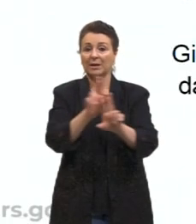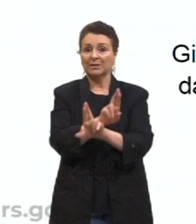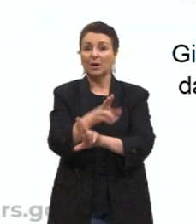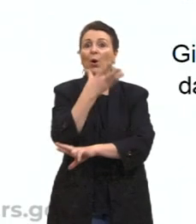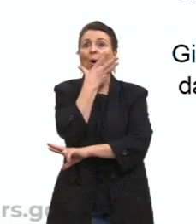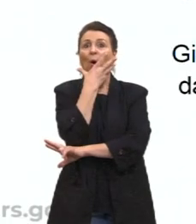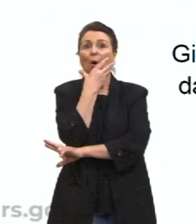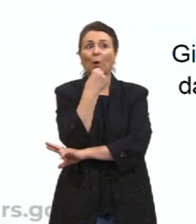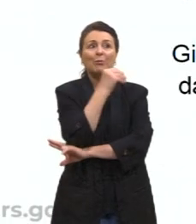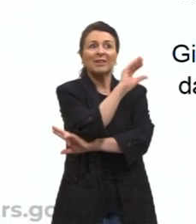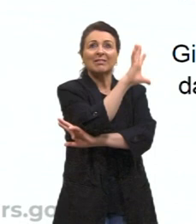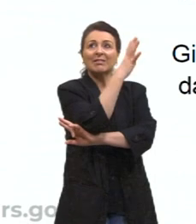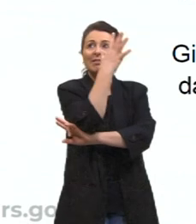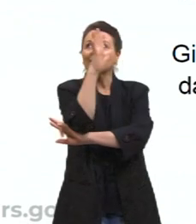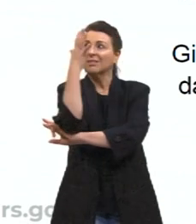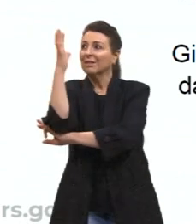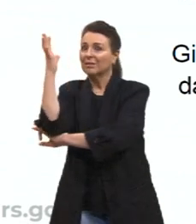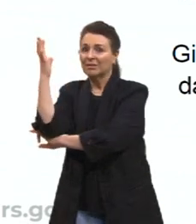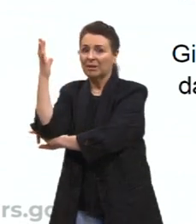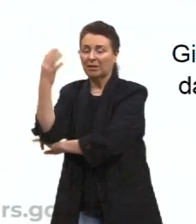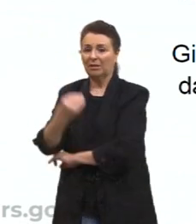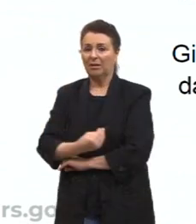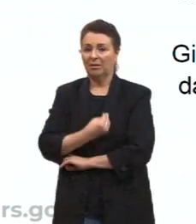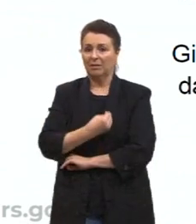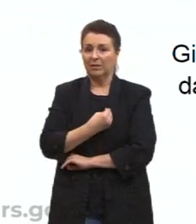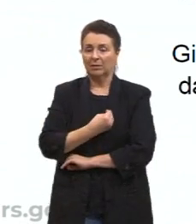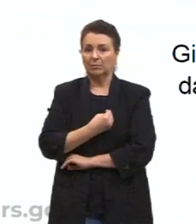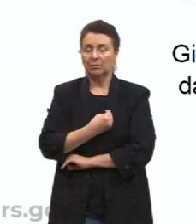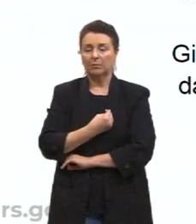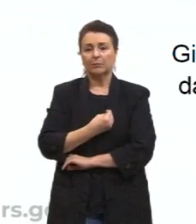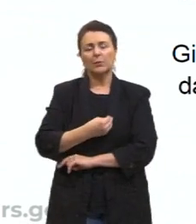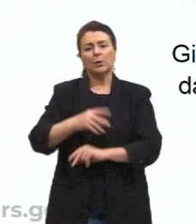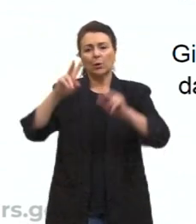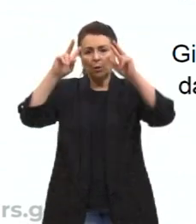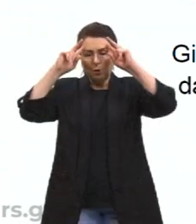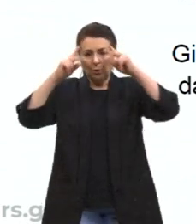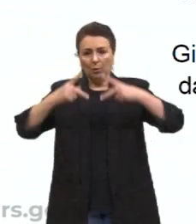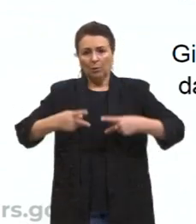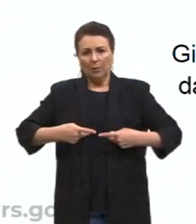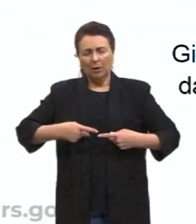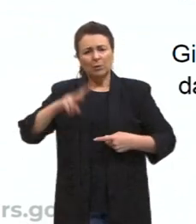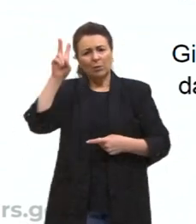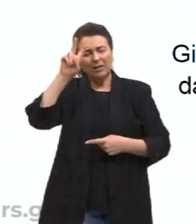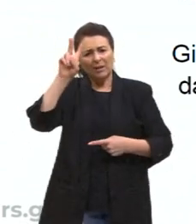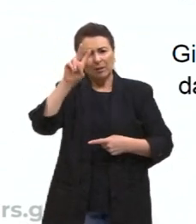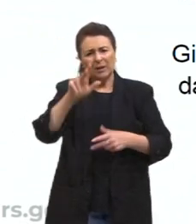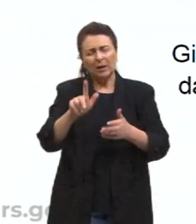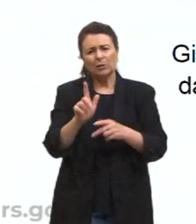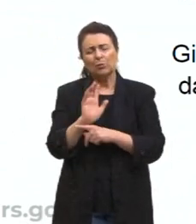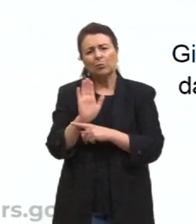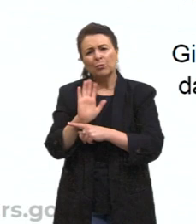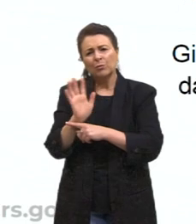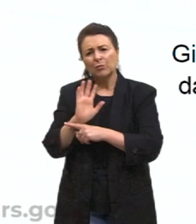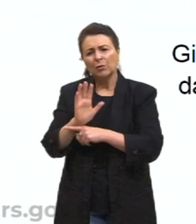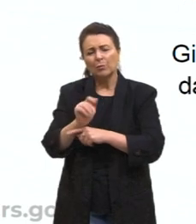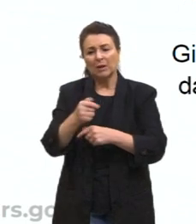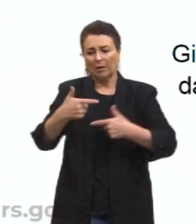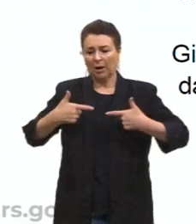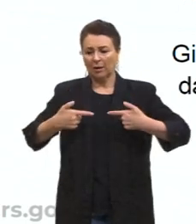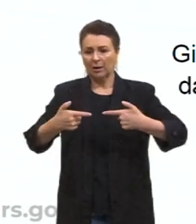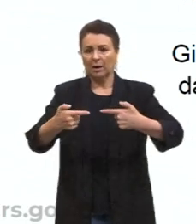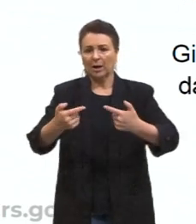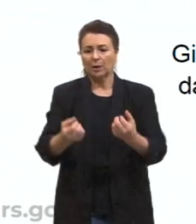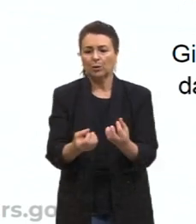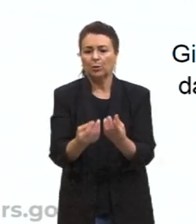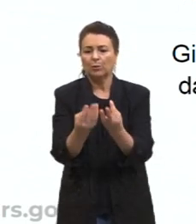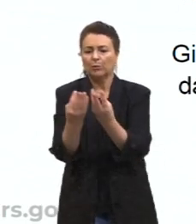né olha o ser humano aqui o sugiro vocês que assistam o filme A Guerra do Fogo e possam